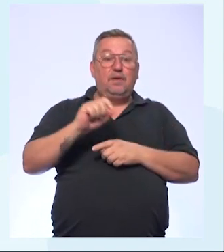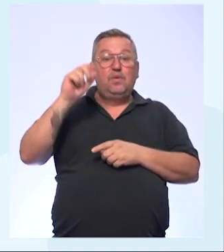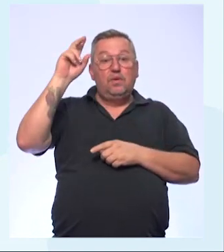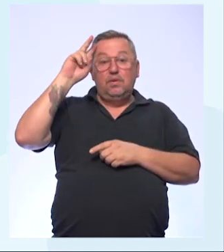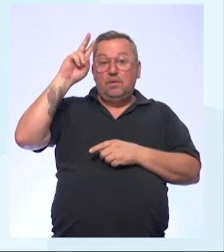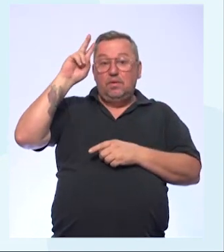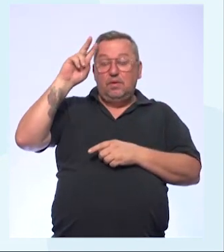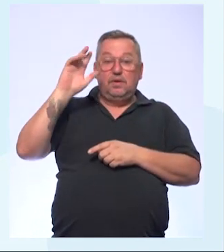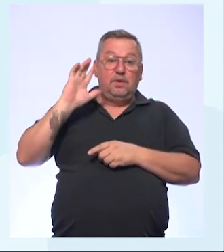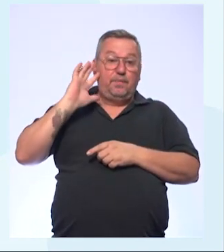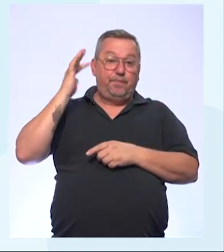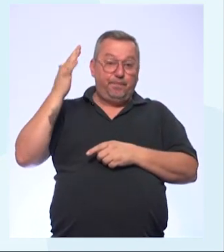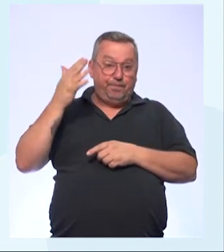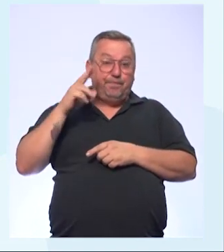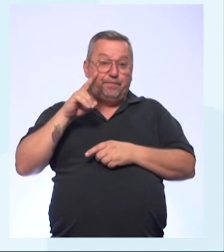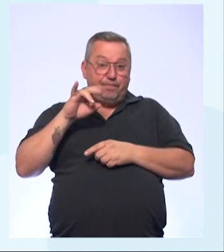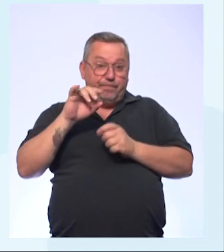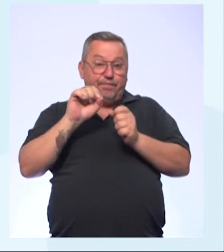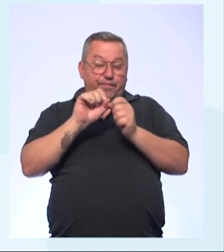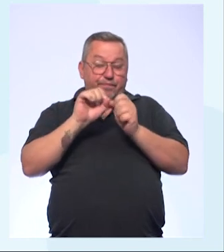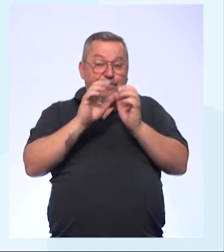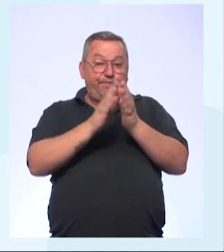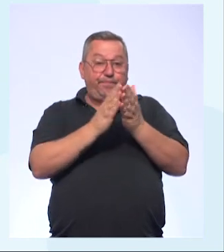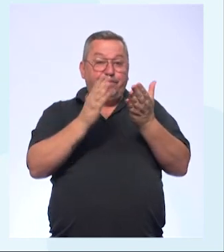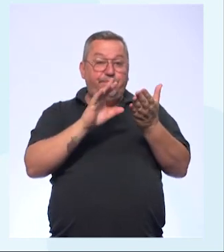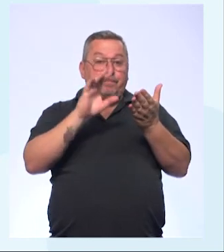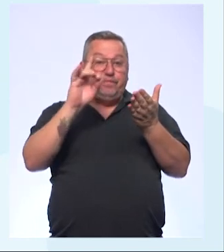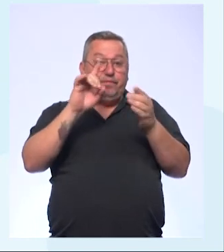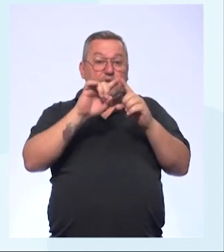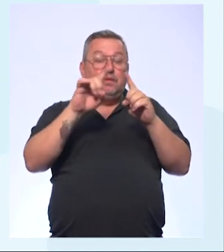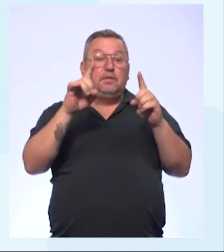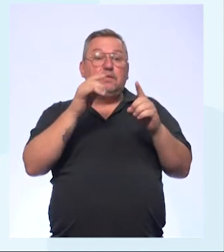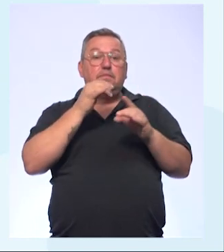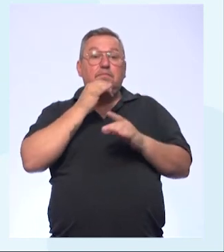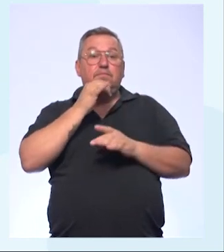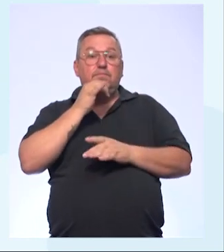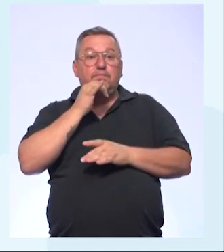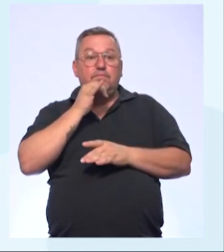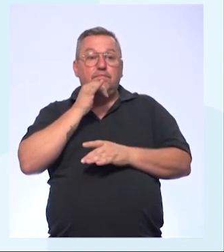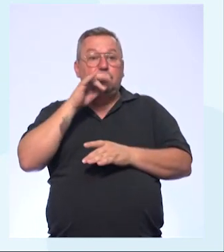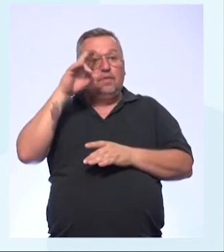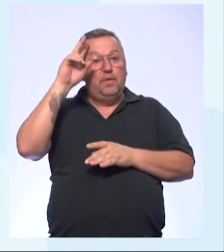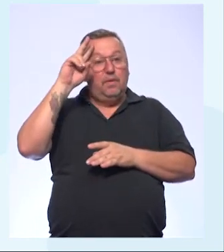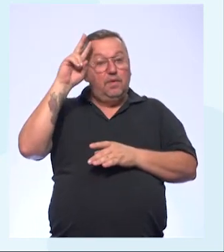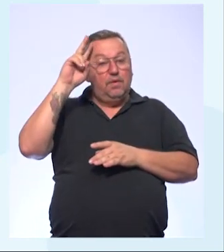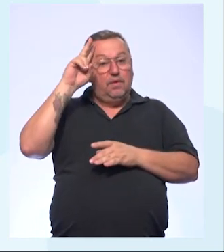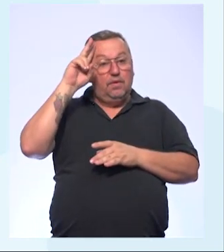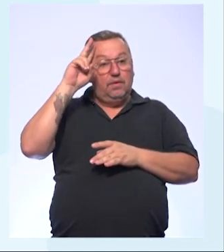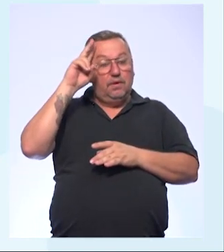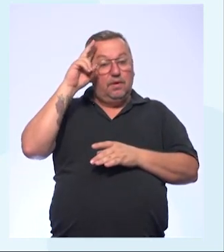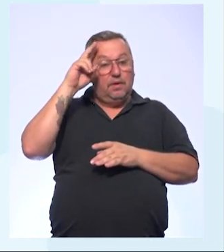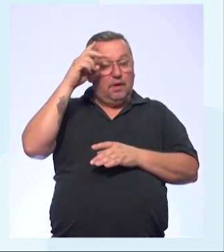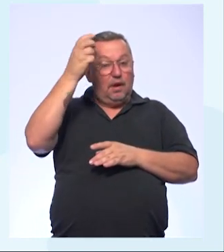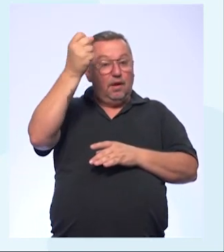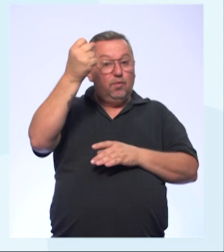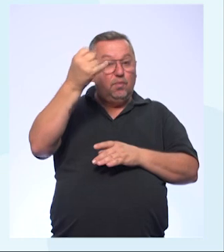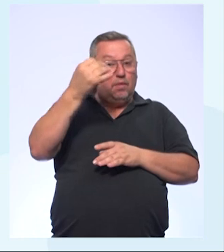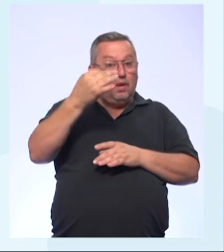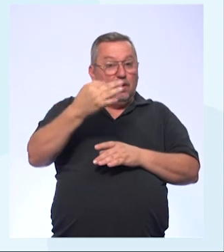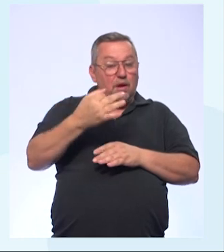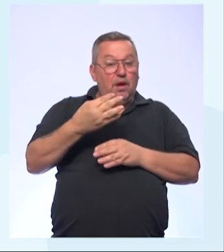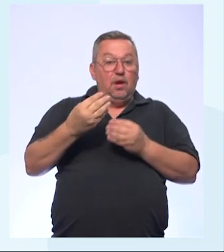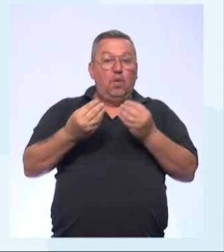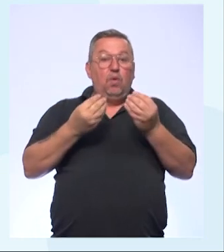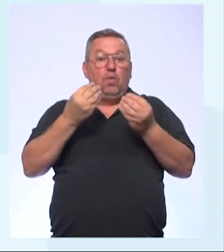que acontecem, que vão passar ali pela história bíblica, só que são eventos que a história ela consegue contar